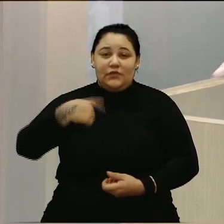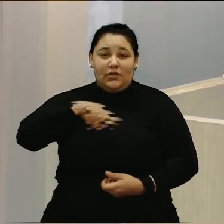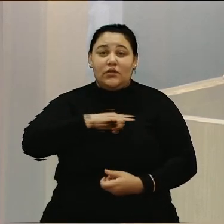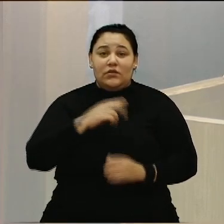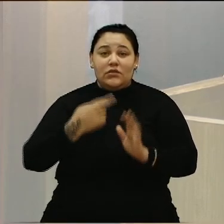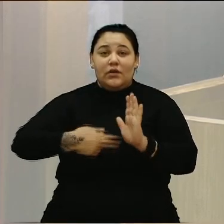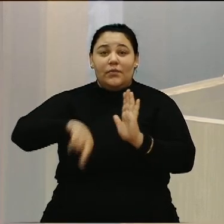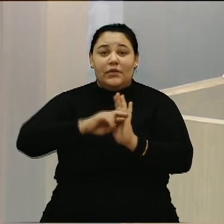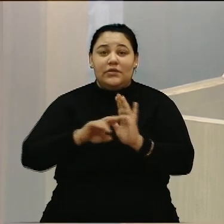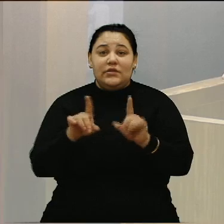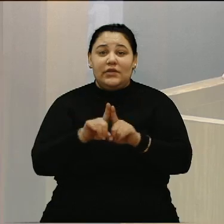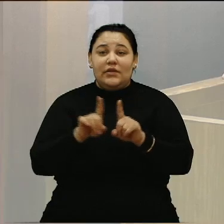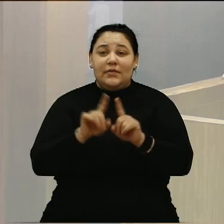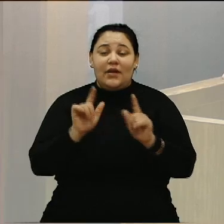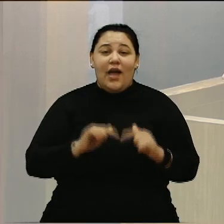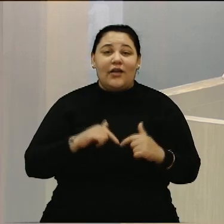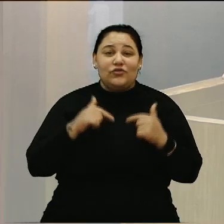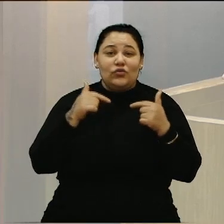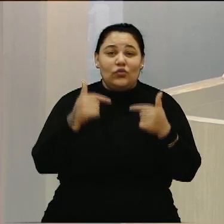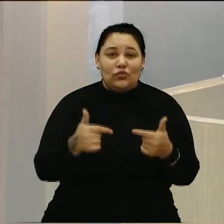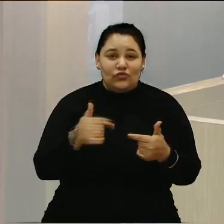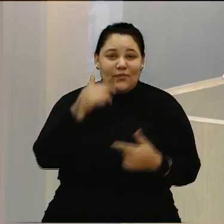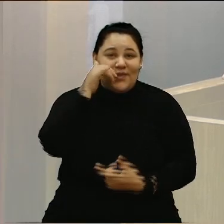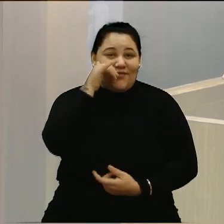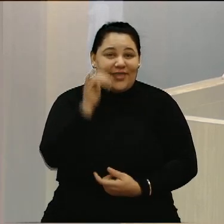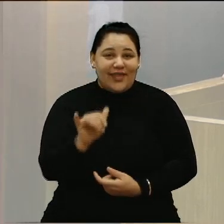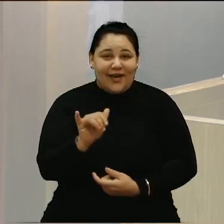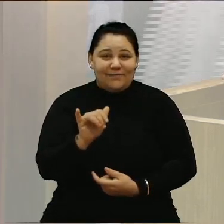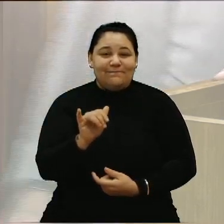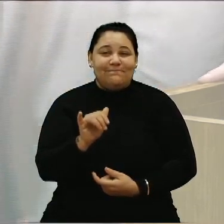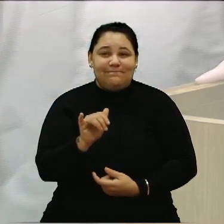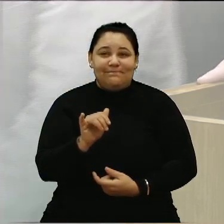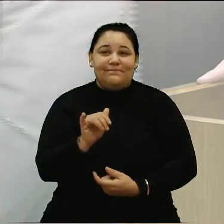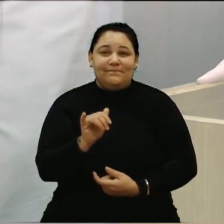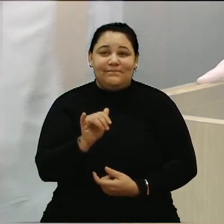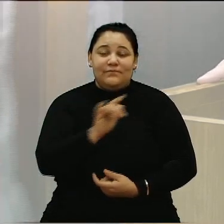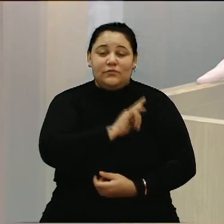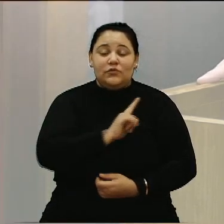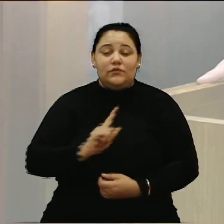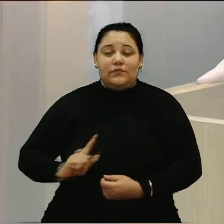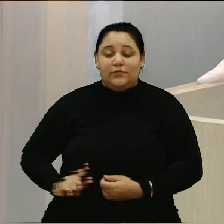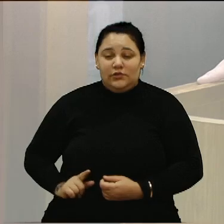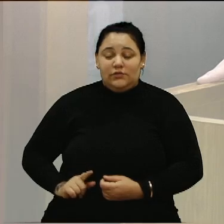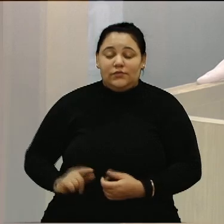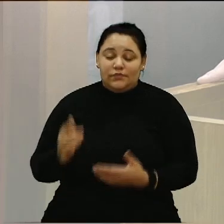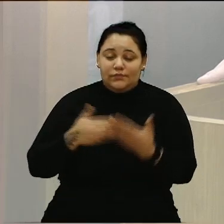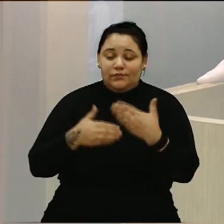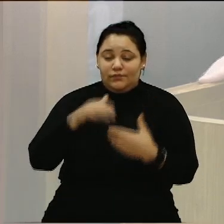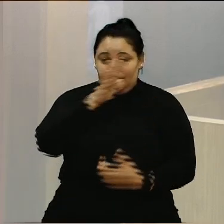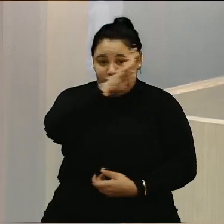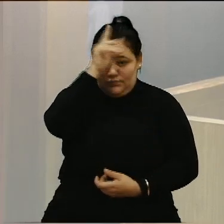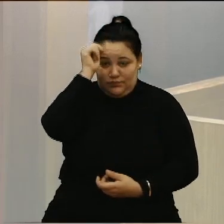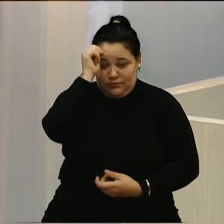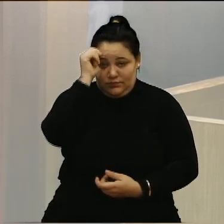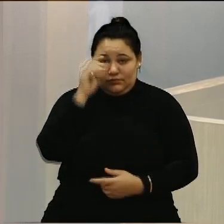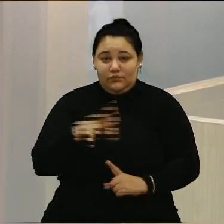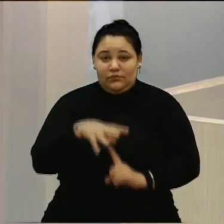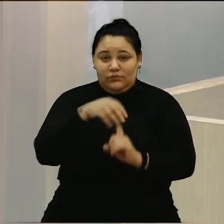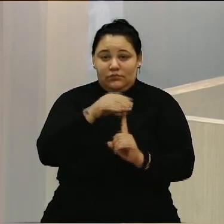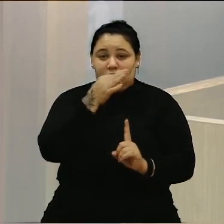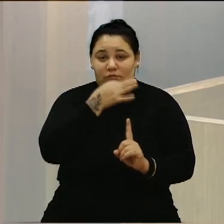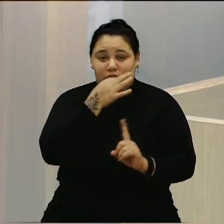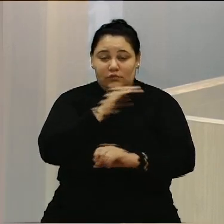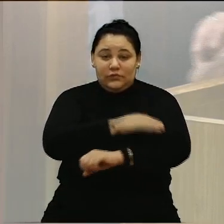recuperação e também ações preventivas que o governo, os municípios de Caxias do Sul, os municípios da